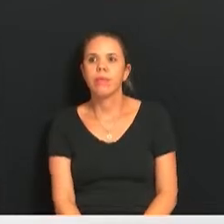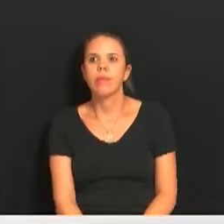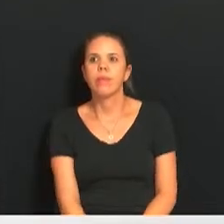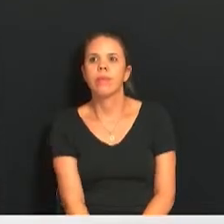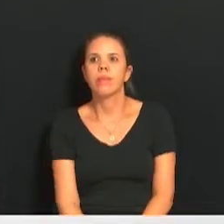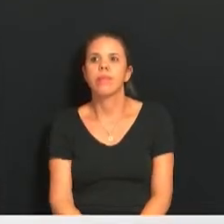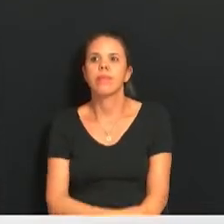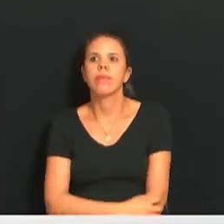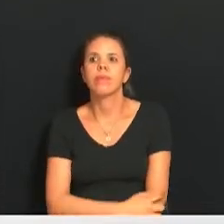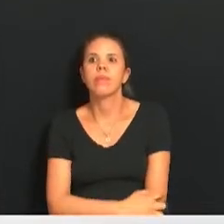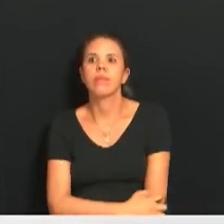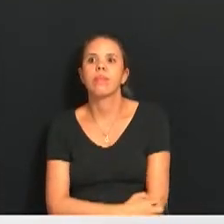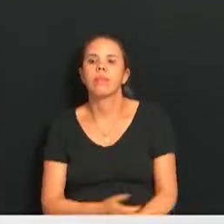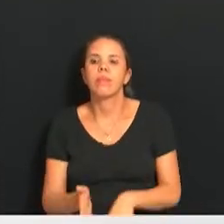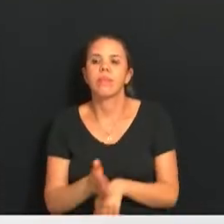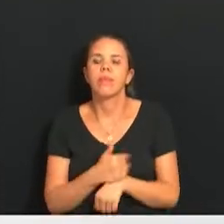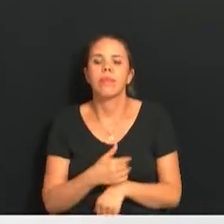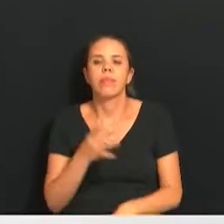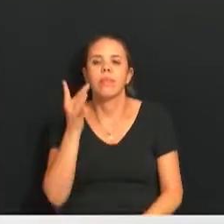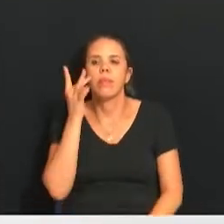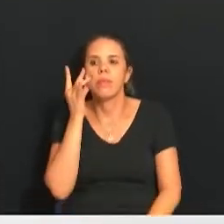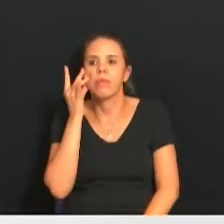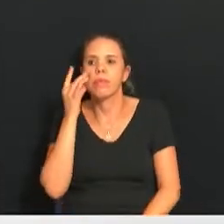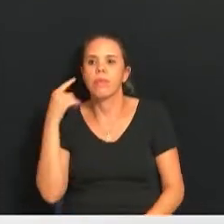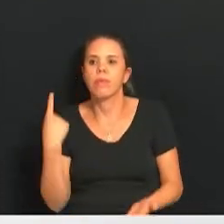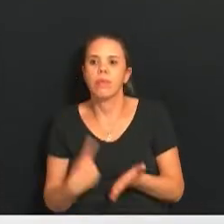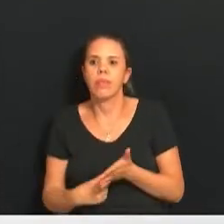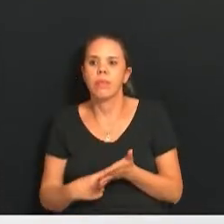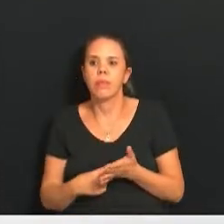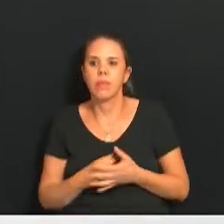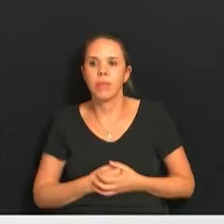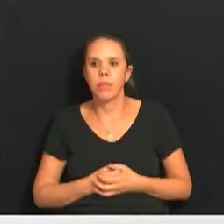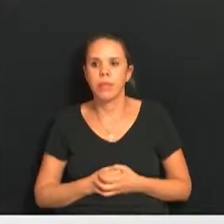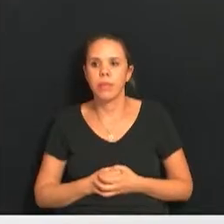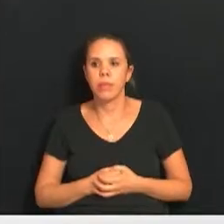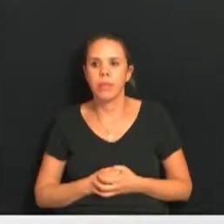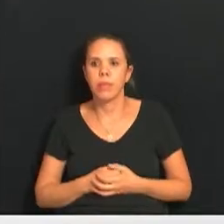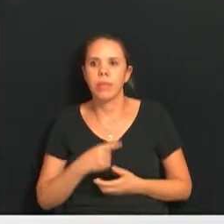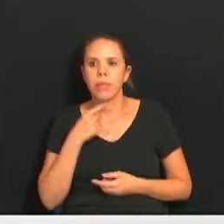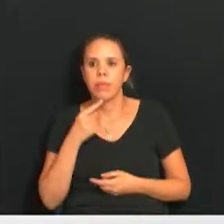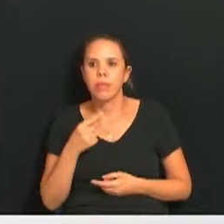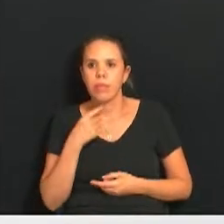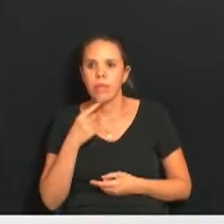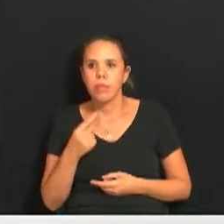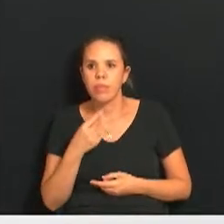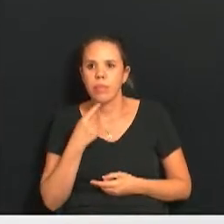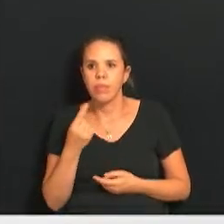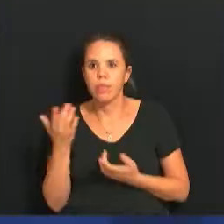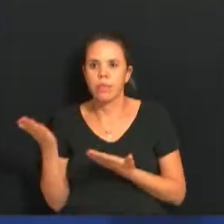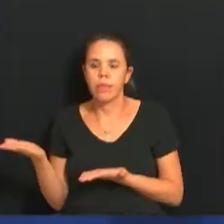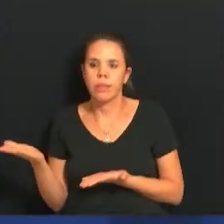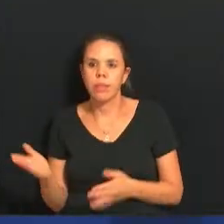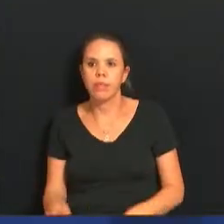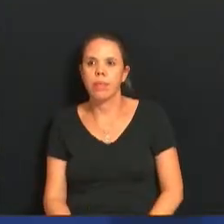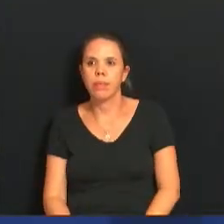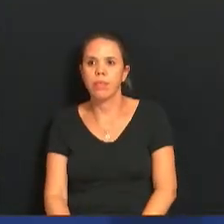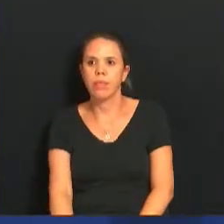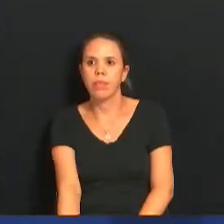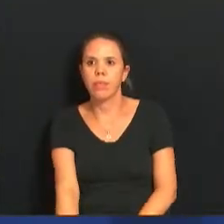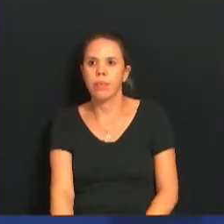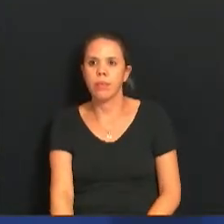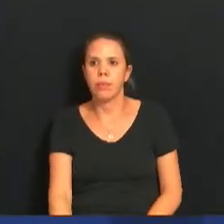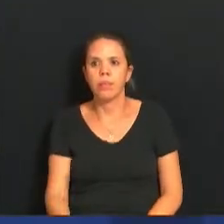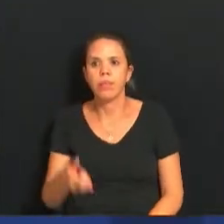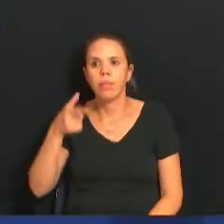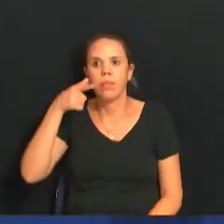cepat.campinas.sp.gov.br, que antes de vir presencialmente, agendar presencial, pode tirar algumas dúvidas de informações pelo chat. E olha só,